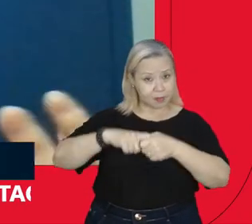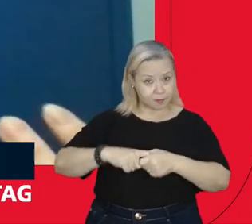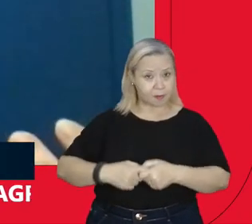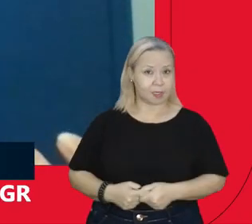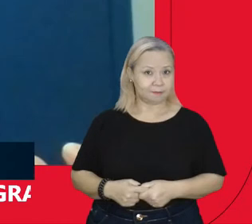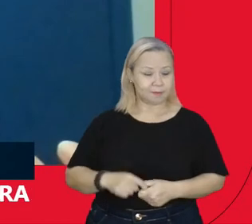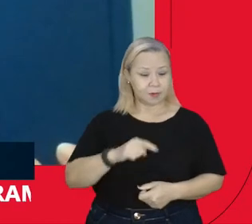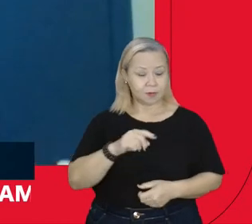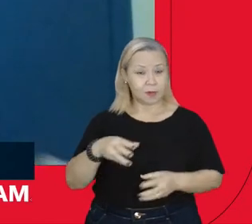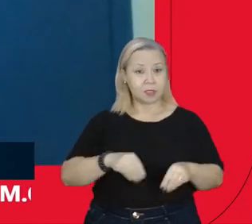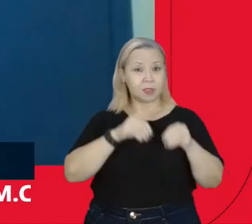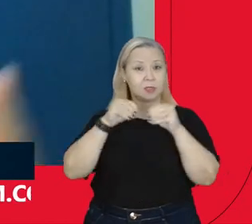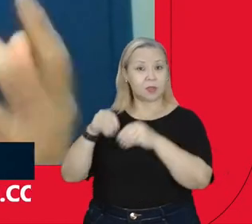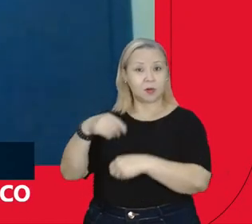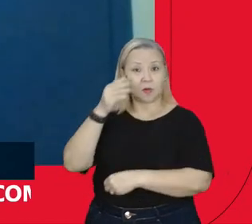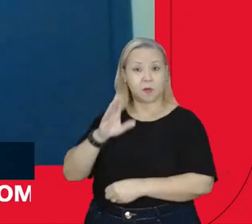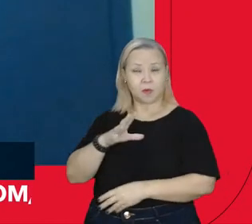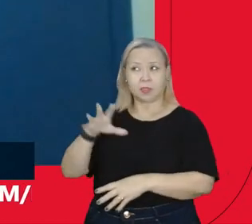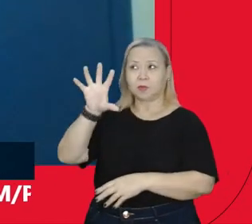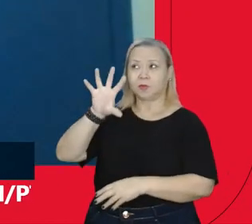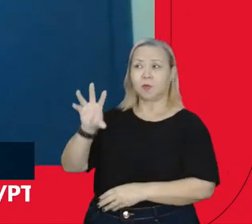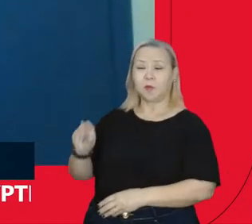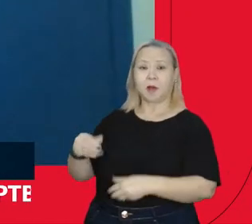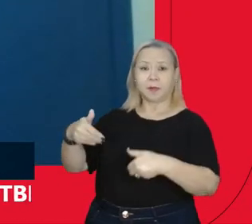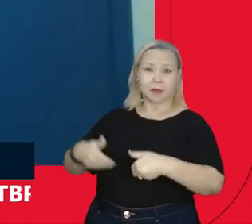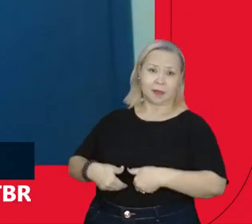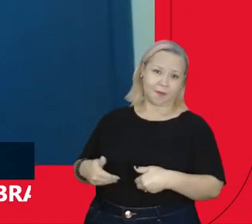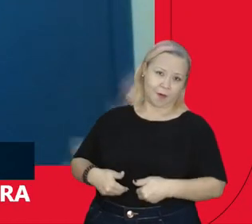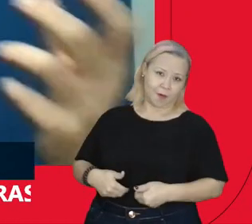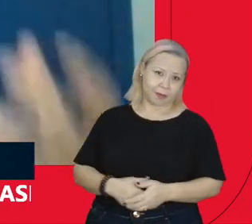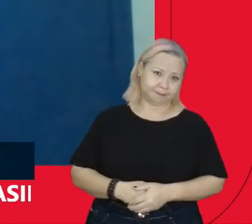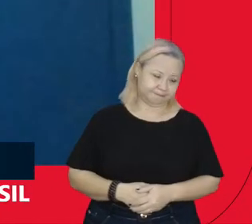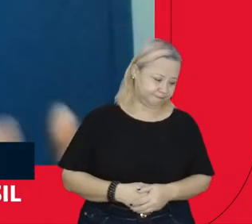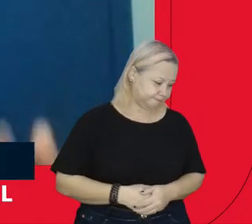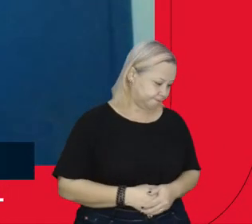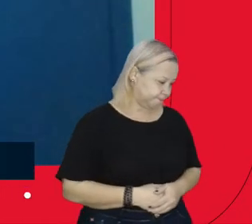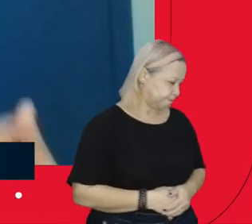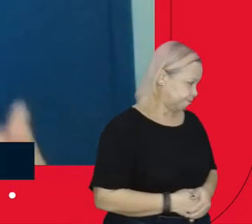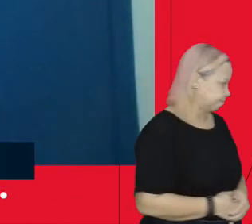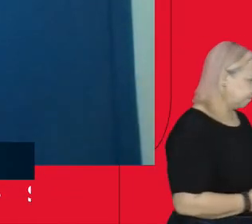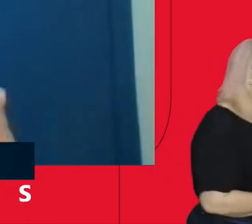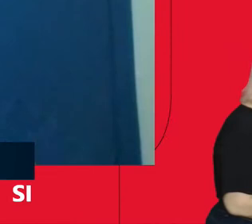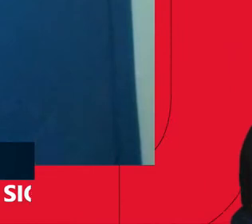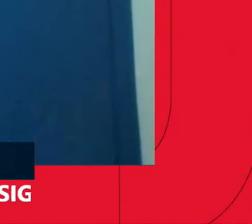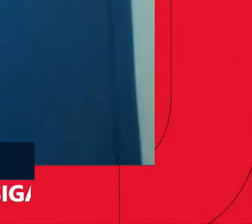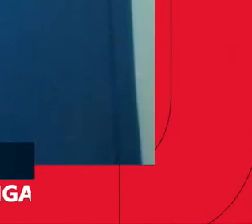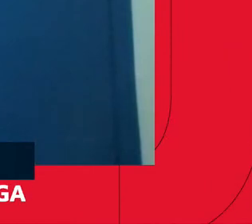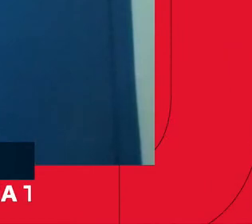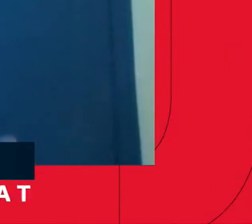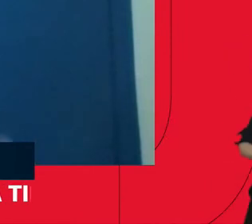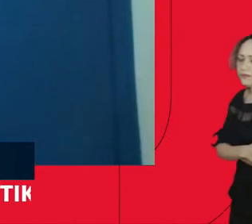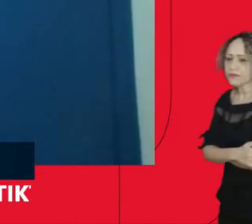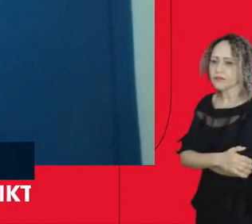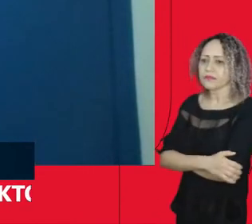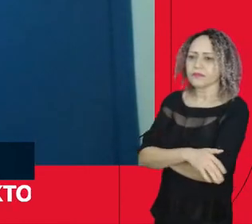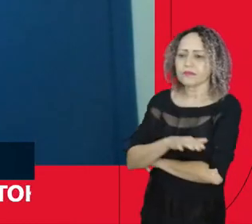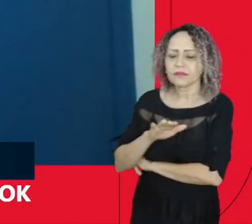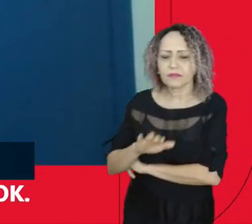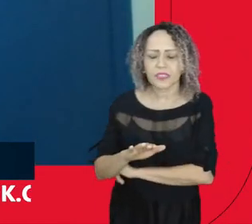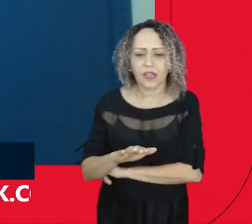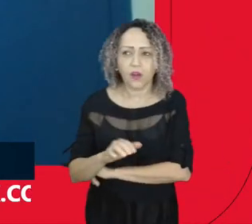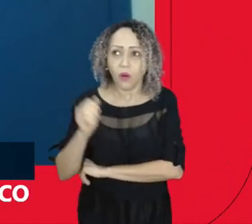isso que tirou o Brasil do mapa da fome. E é por isso que o Brasil voltou para o mapa da fome, porque essas políticas foram destruídas.